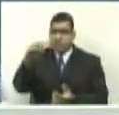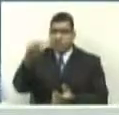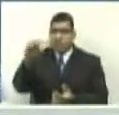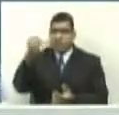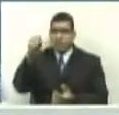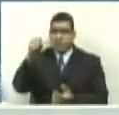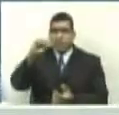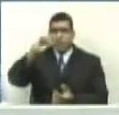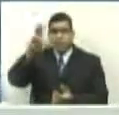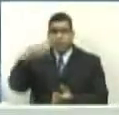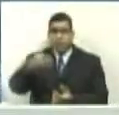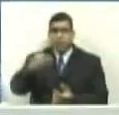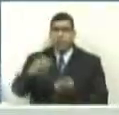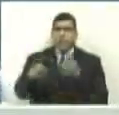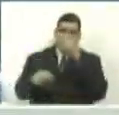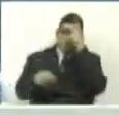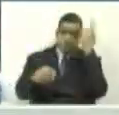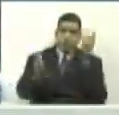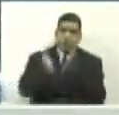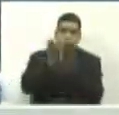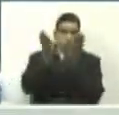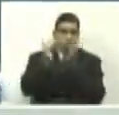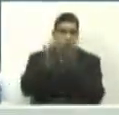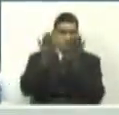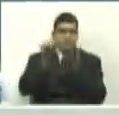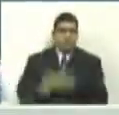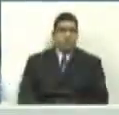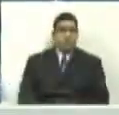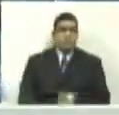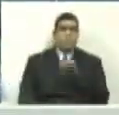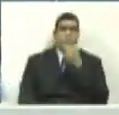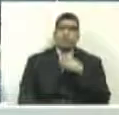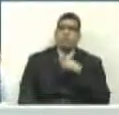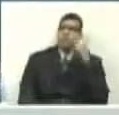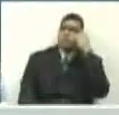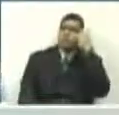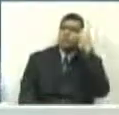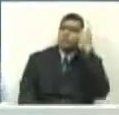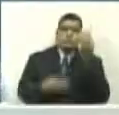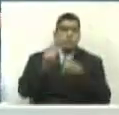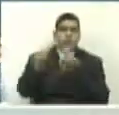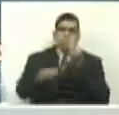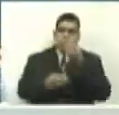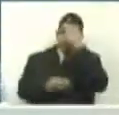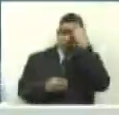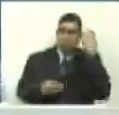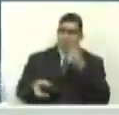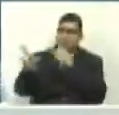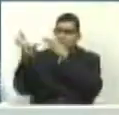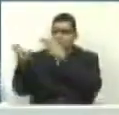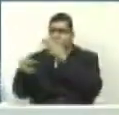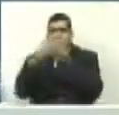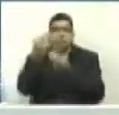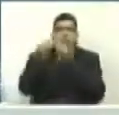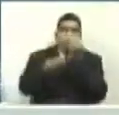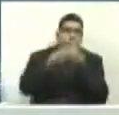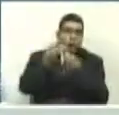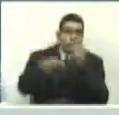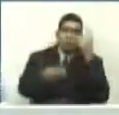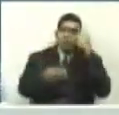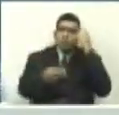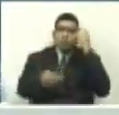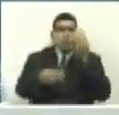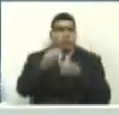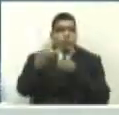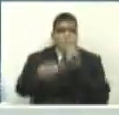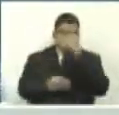648 mil miseráveis. Eu fico pensando como essas pessoas dormem. Eu fico pensando como